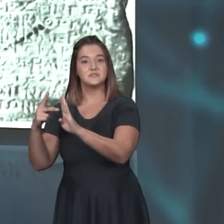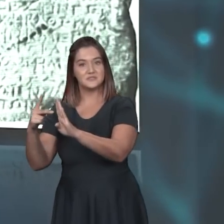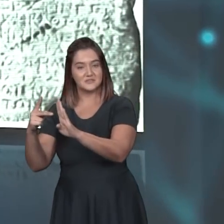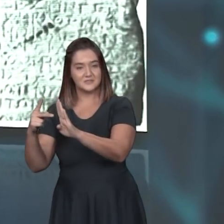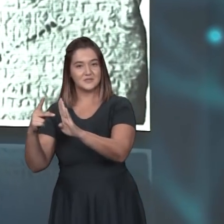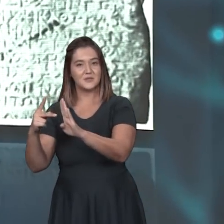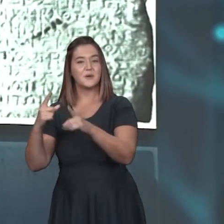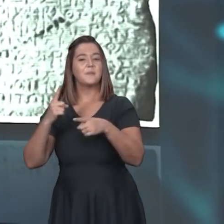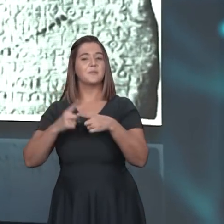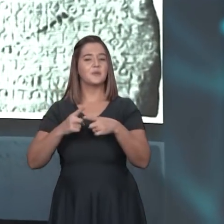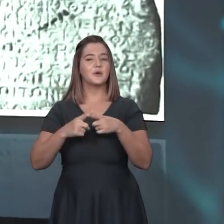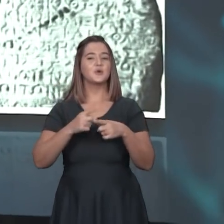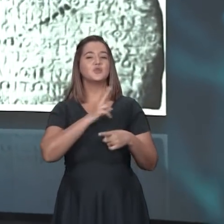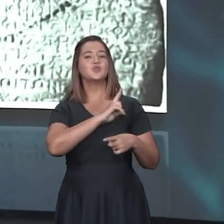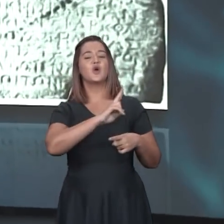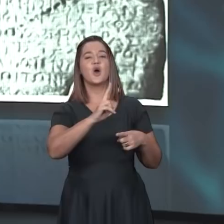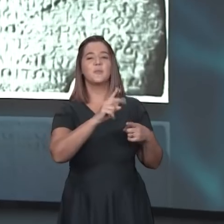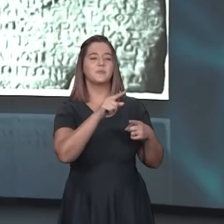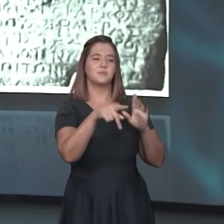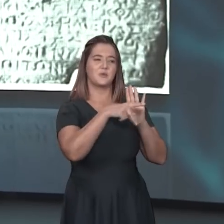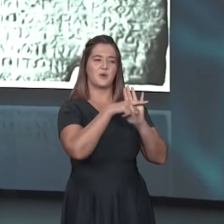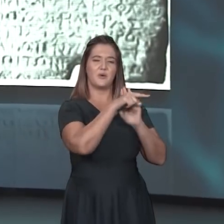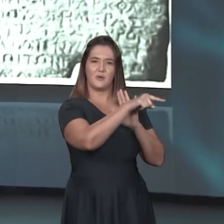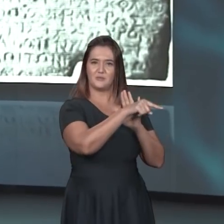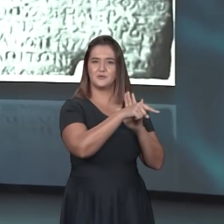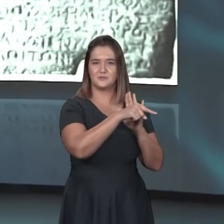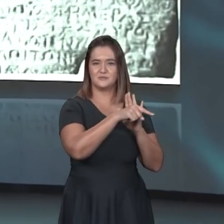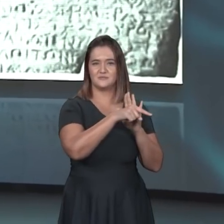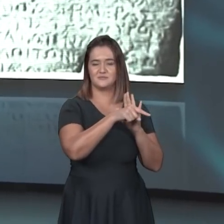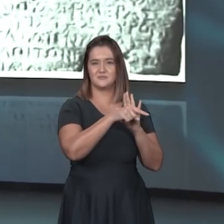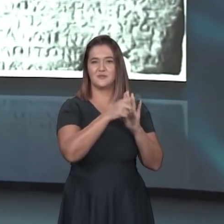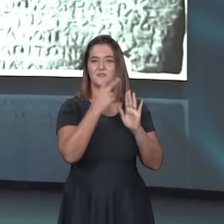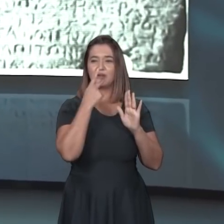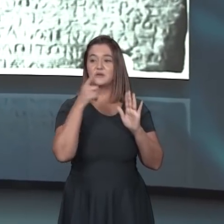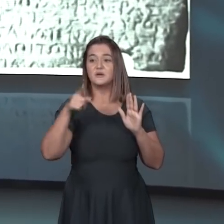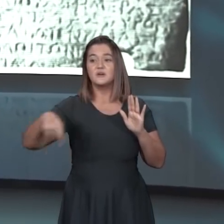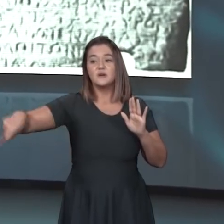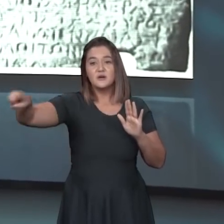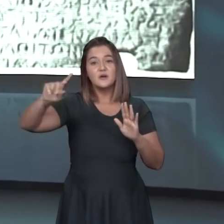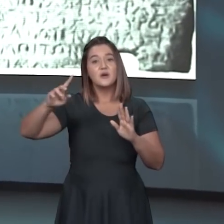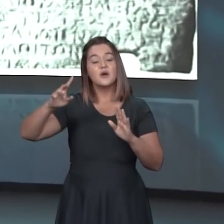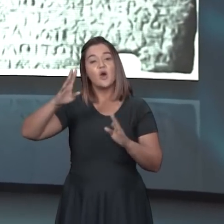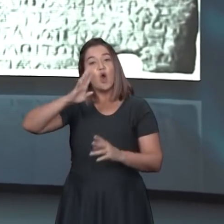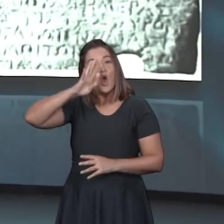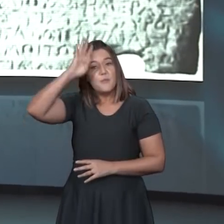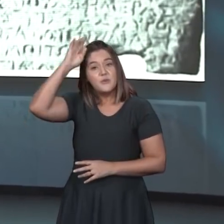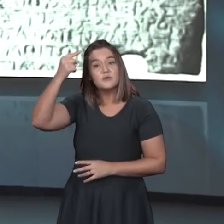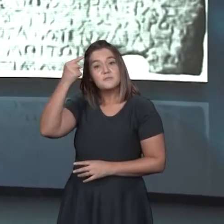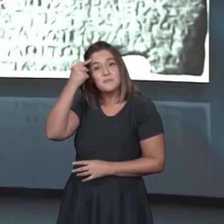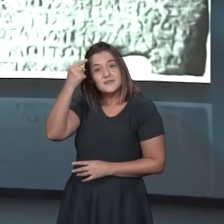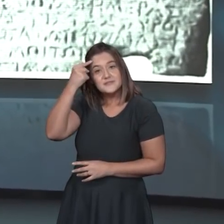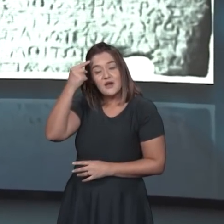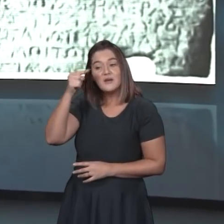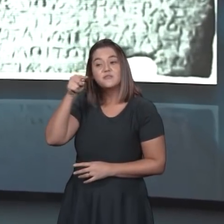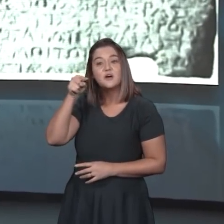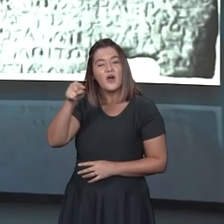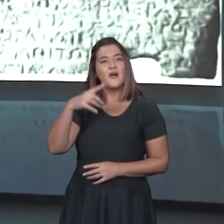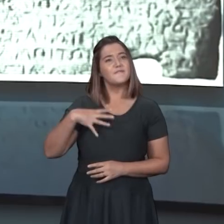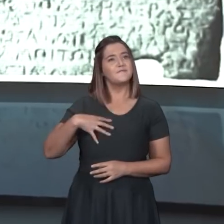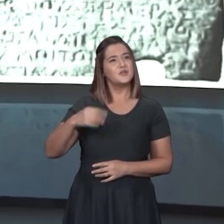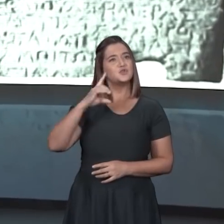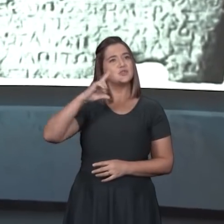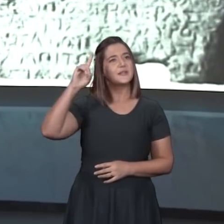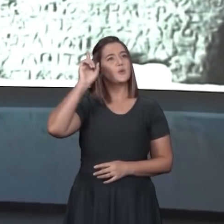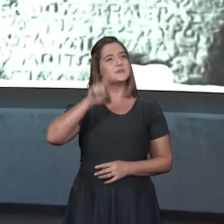o nome técnico que eles davam ao cumprimento dessa profecia, que os romanos pensavam que era Augusto que estava cumprindo. Eles